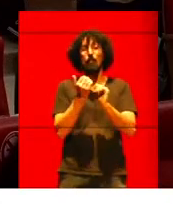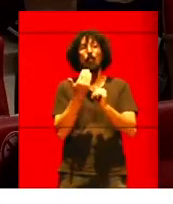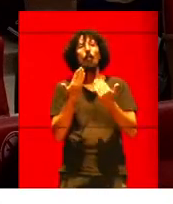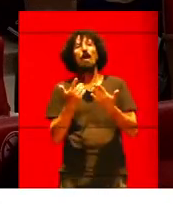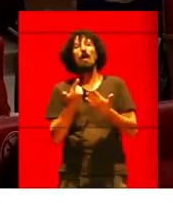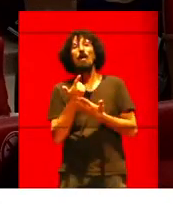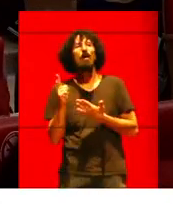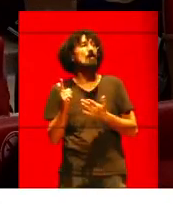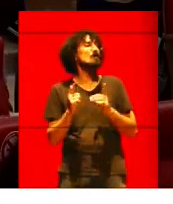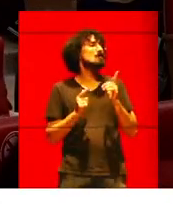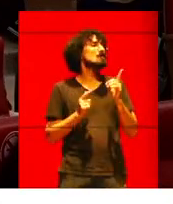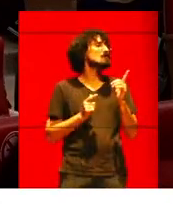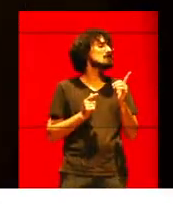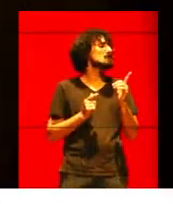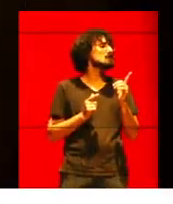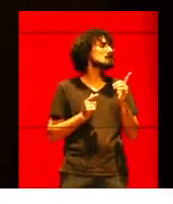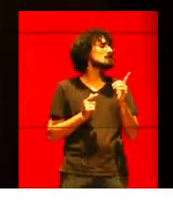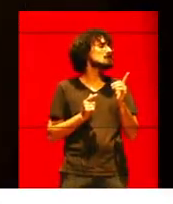sabem?